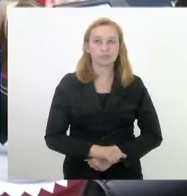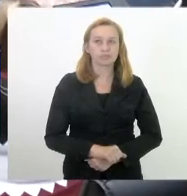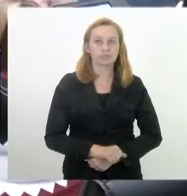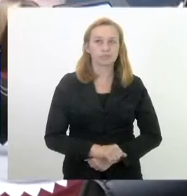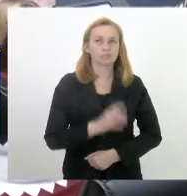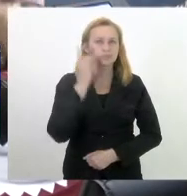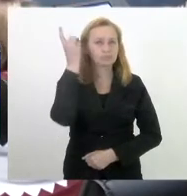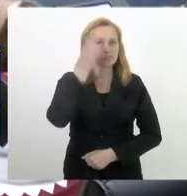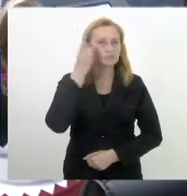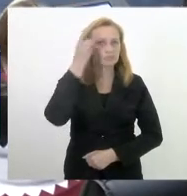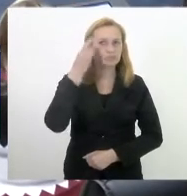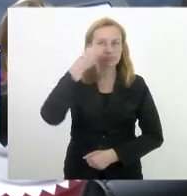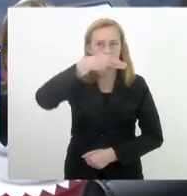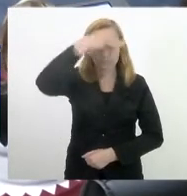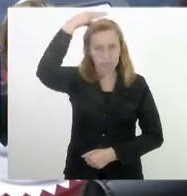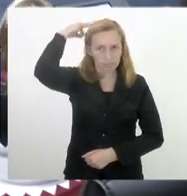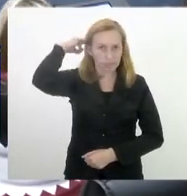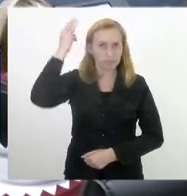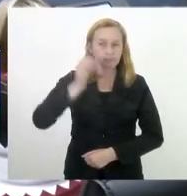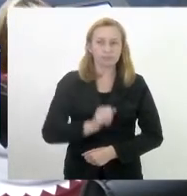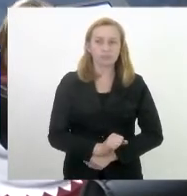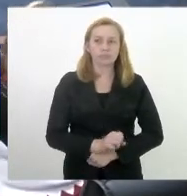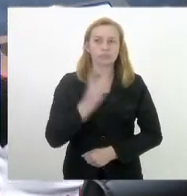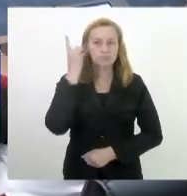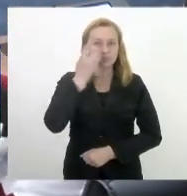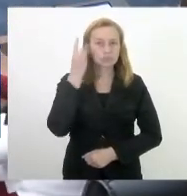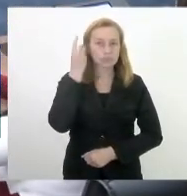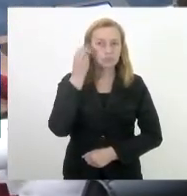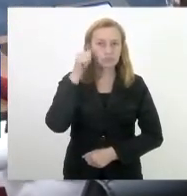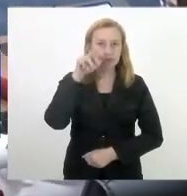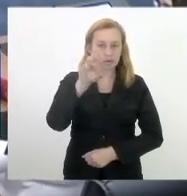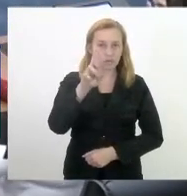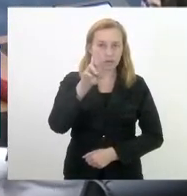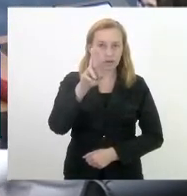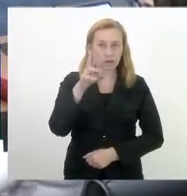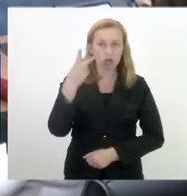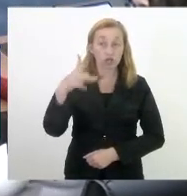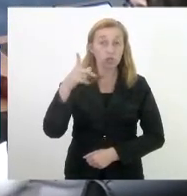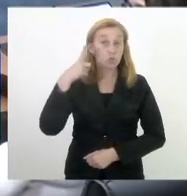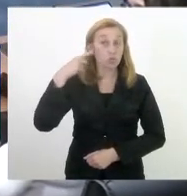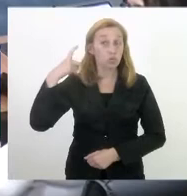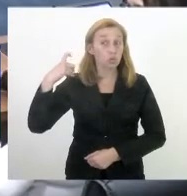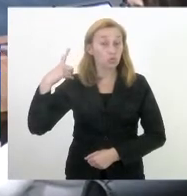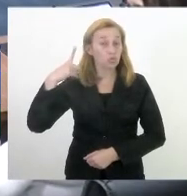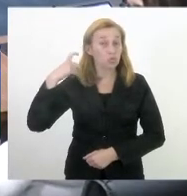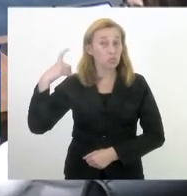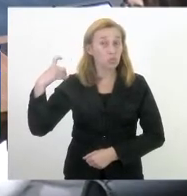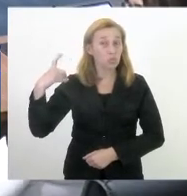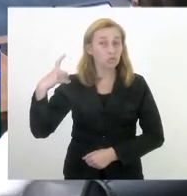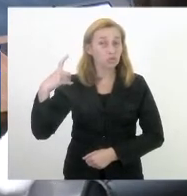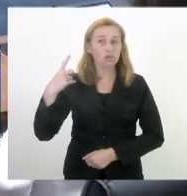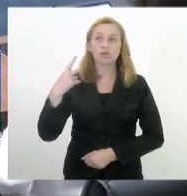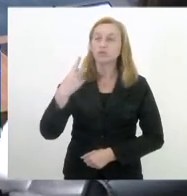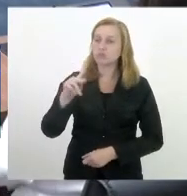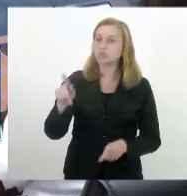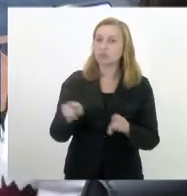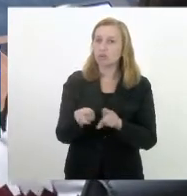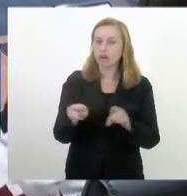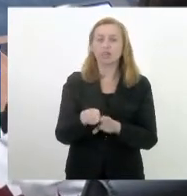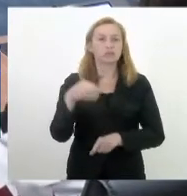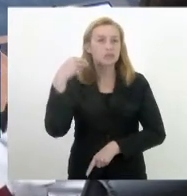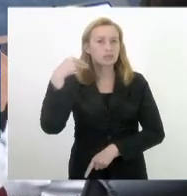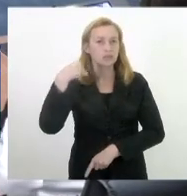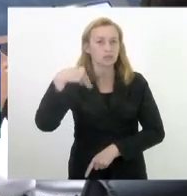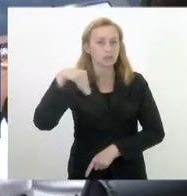Deputado Márcio Pacheco. Deputado Eliomar, seu som está aberto. Seu também, Minki.